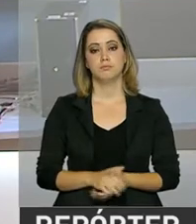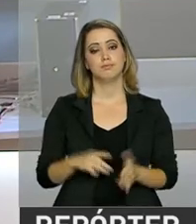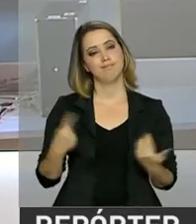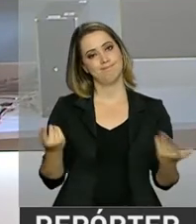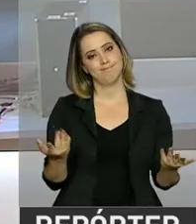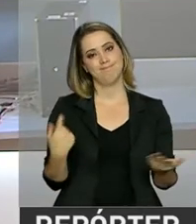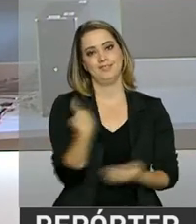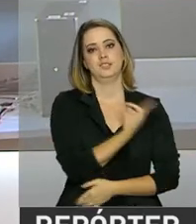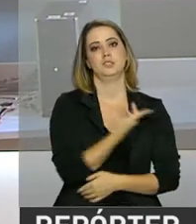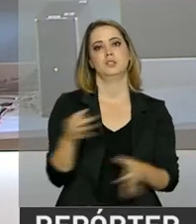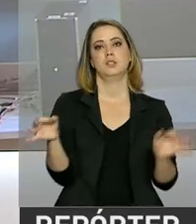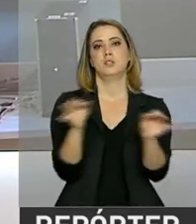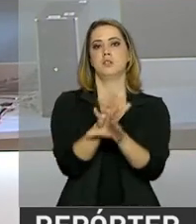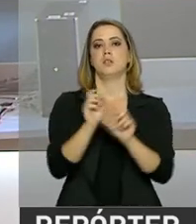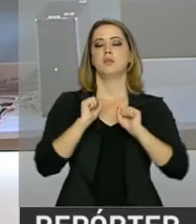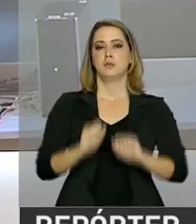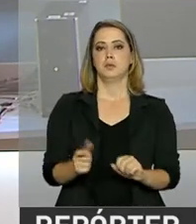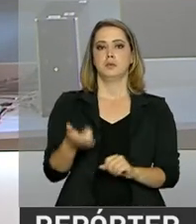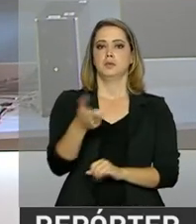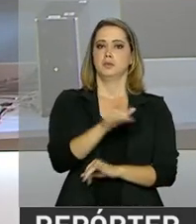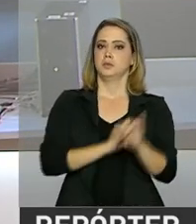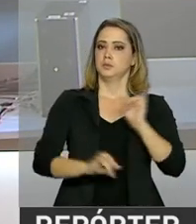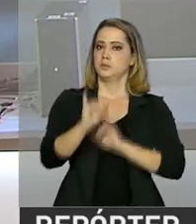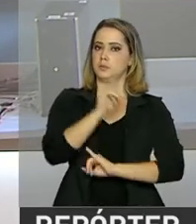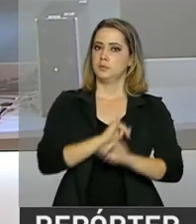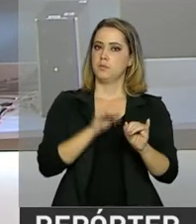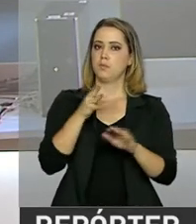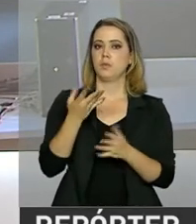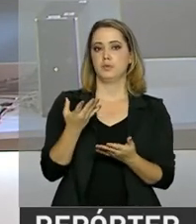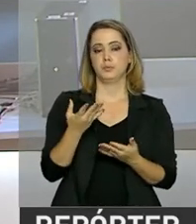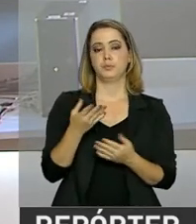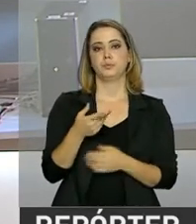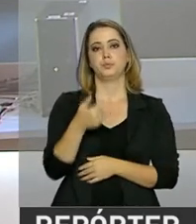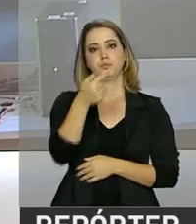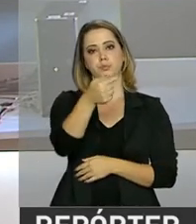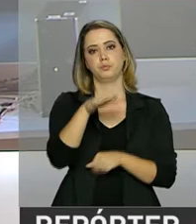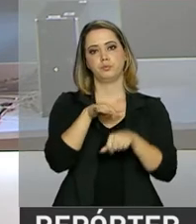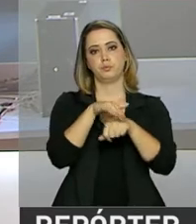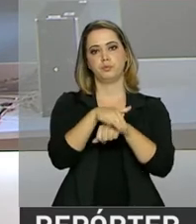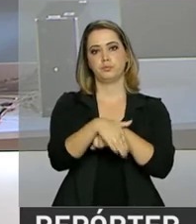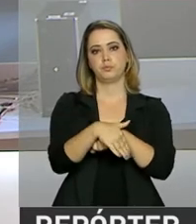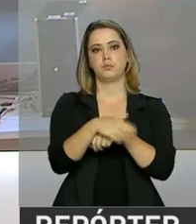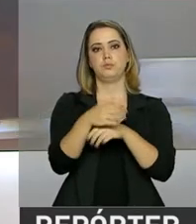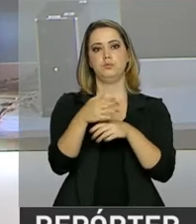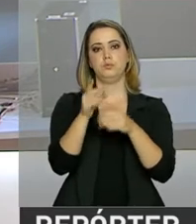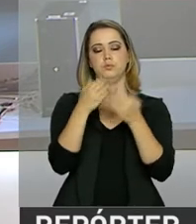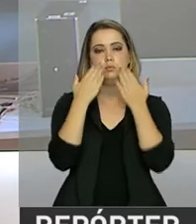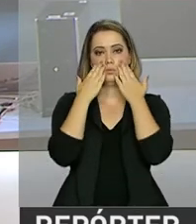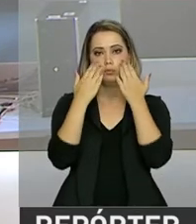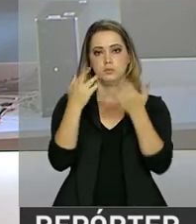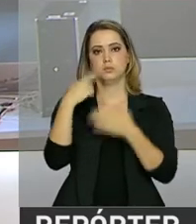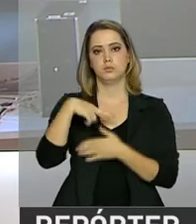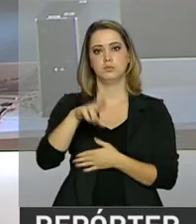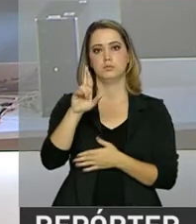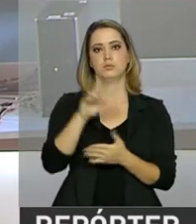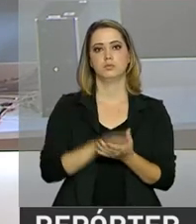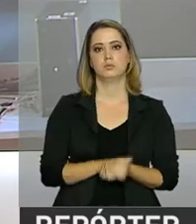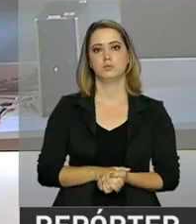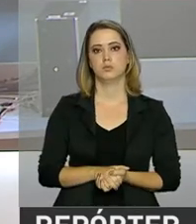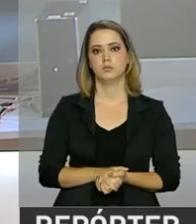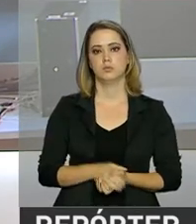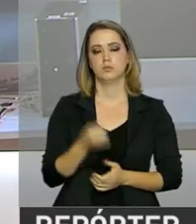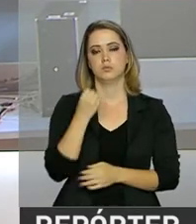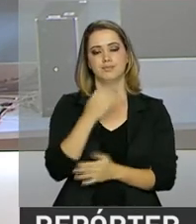nós ficamos por aqui, podemos voltar a qualquer momento com novas informações. Ou às 7 da noite na próxima edição do Repórter